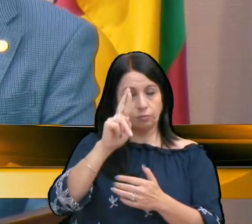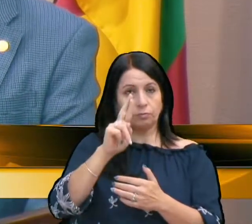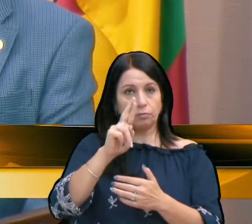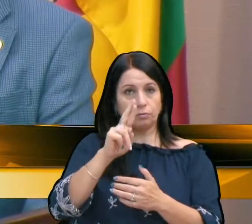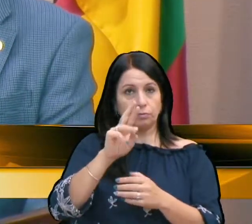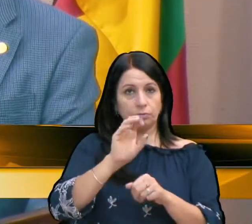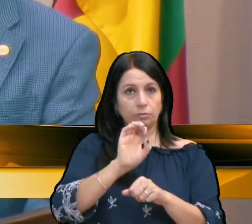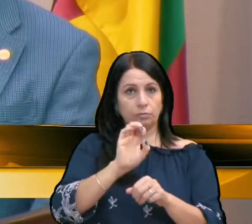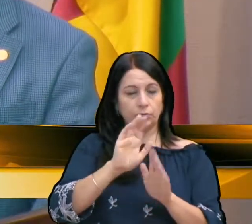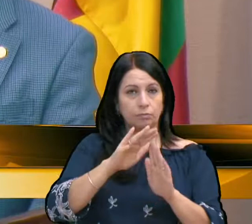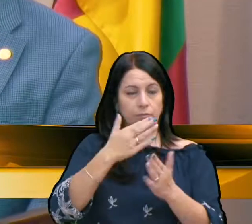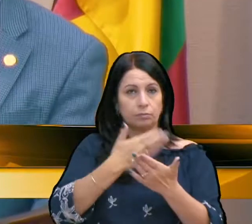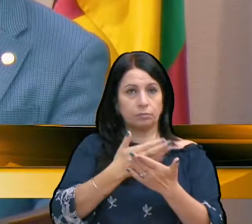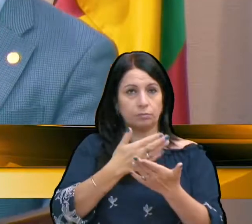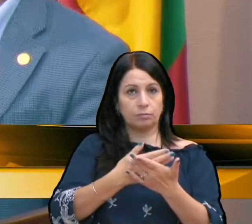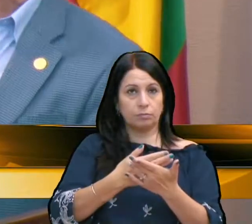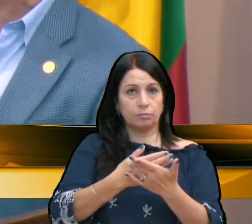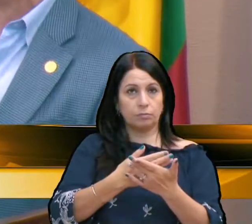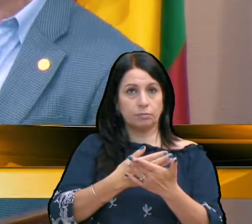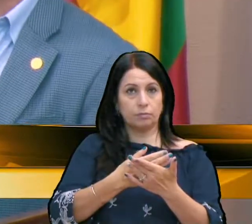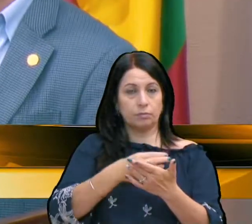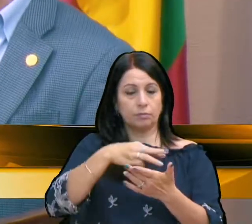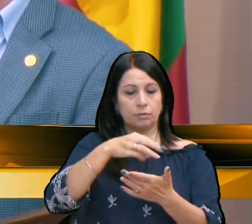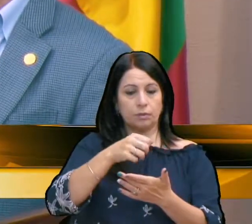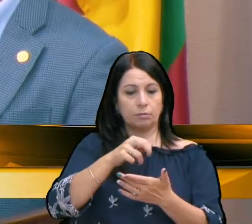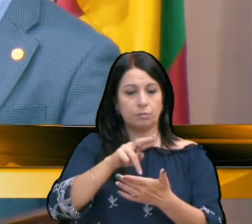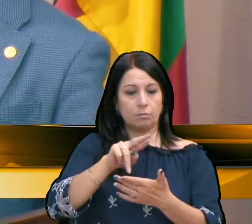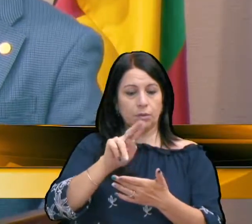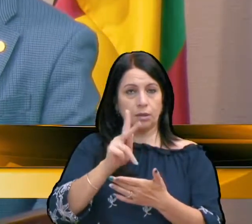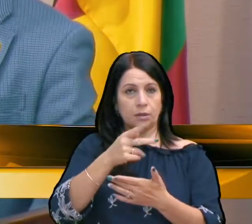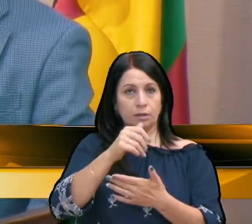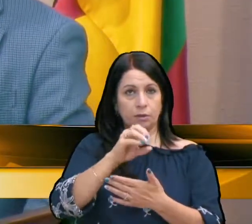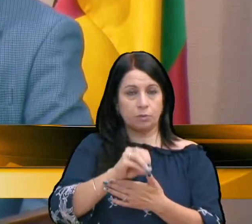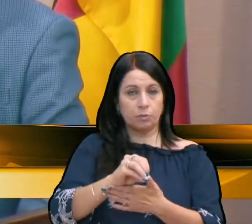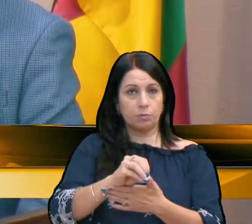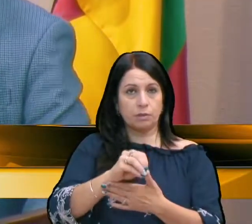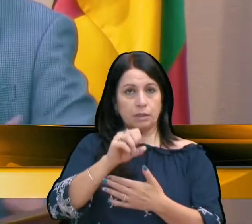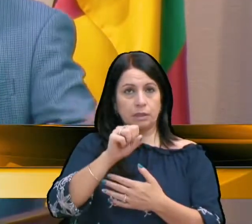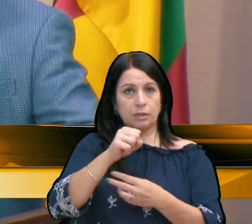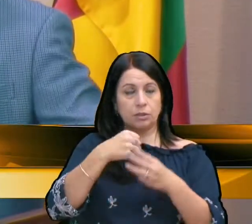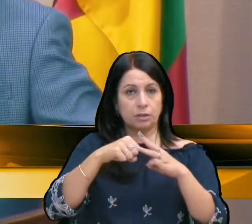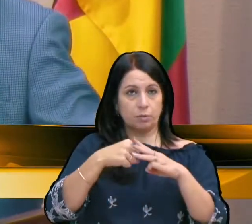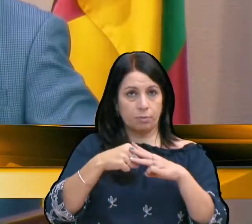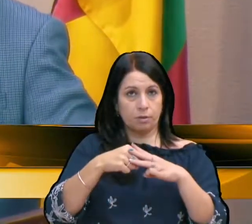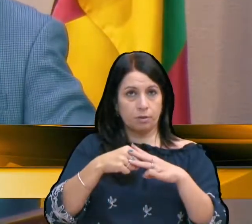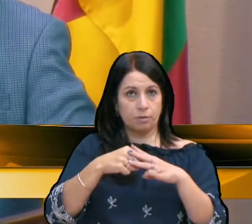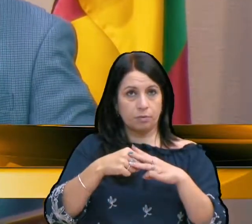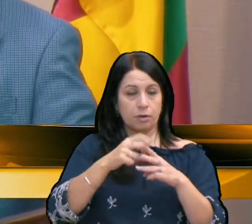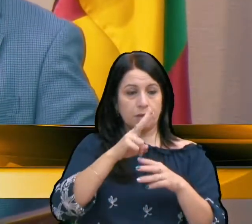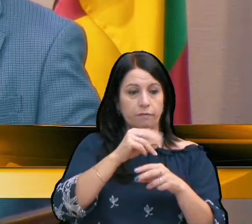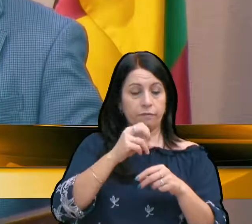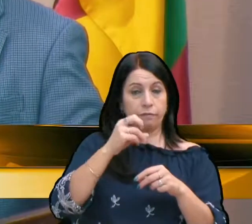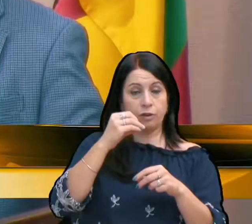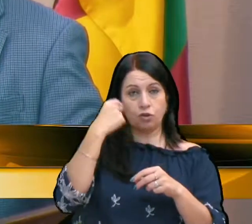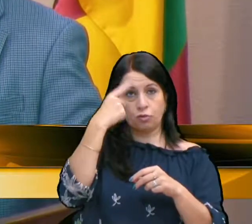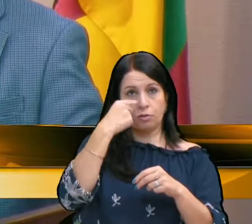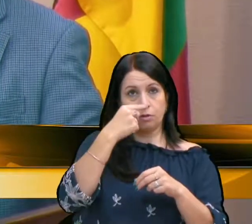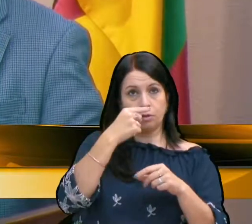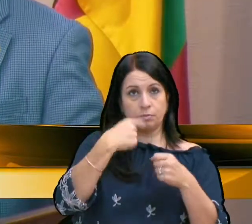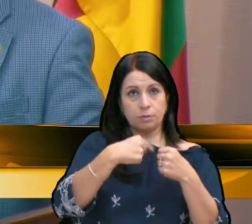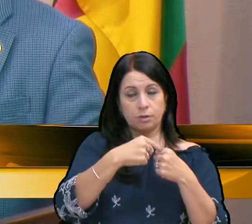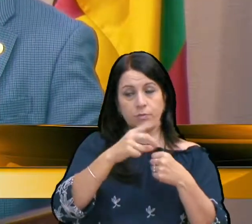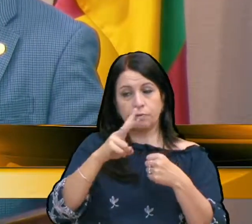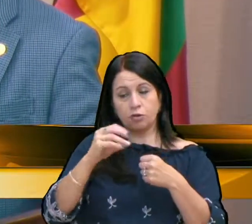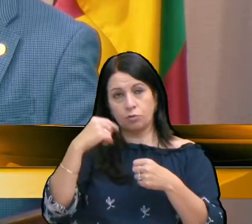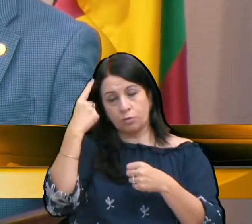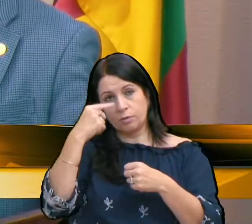da Escola Maranhão em São Marcos, não é aqui do nosso município, mas ela tem 20 horas com o município e 20 horas com o Estado. Uma escola com